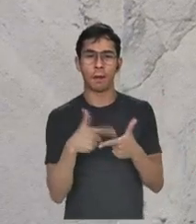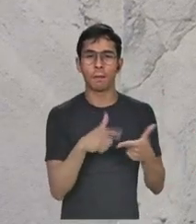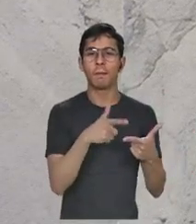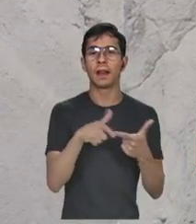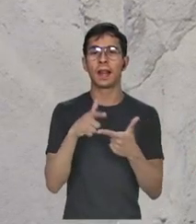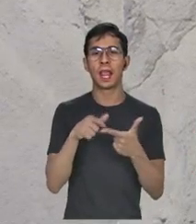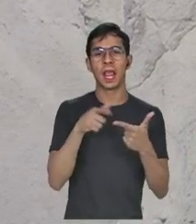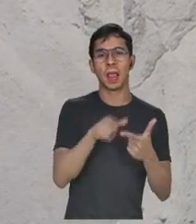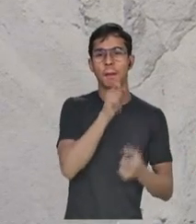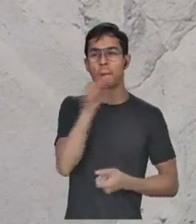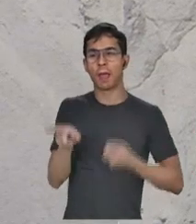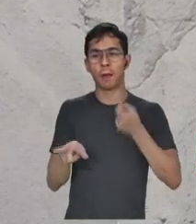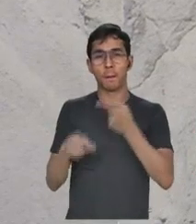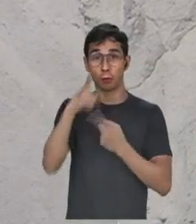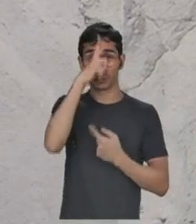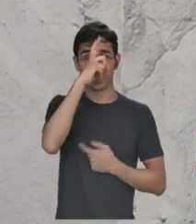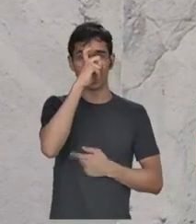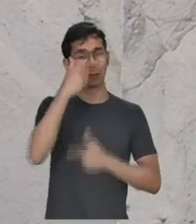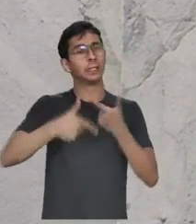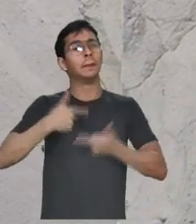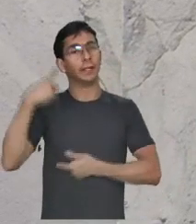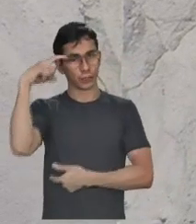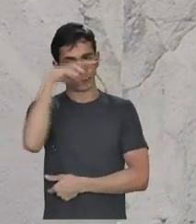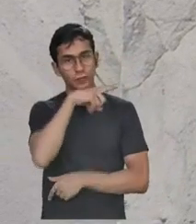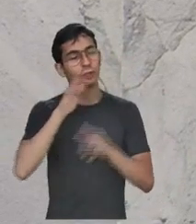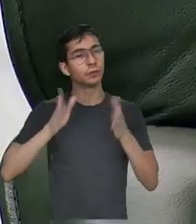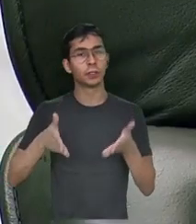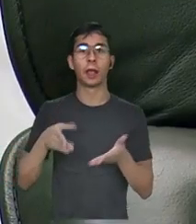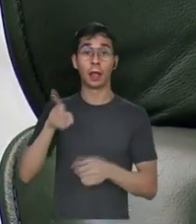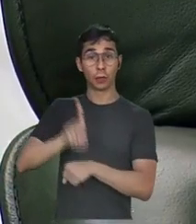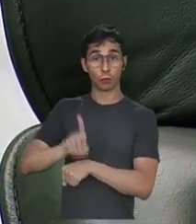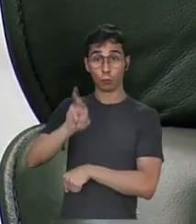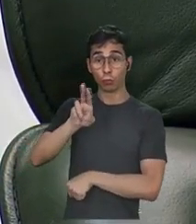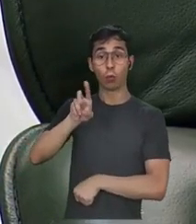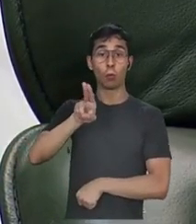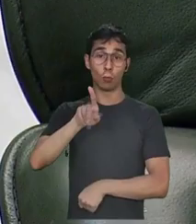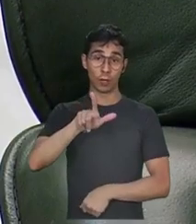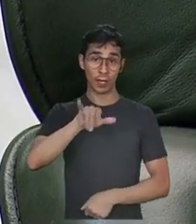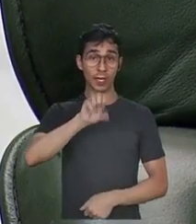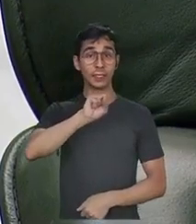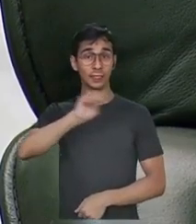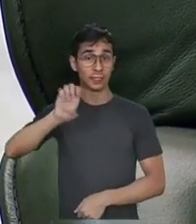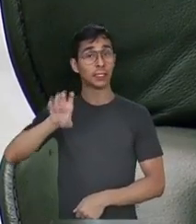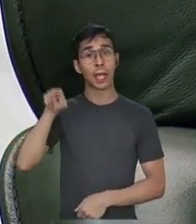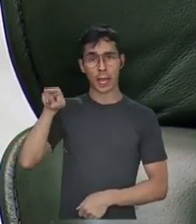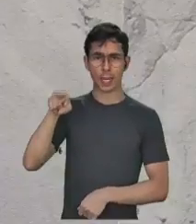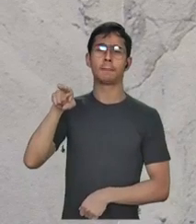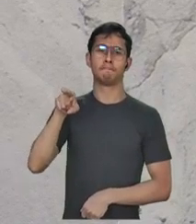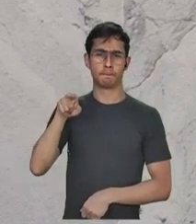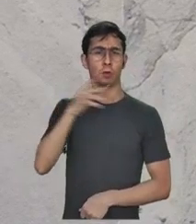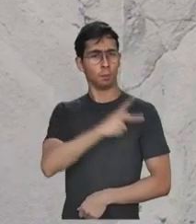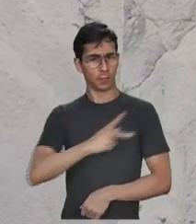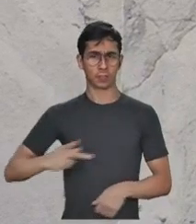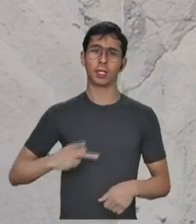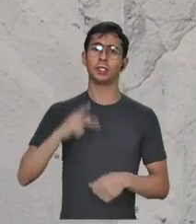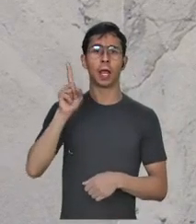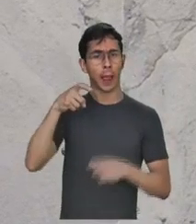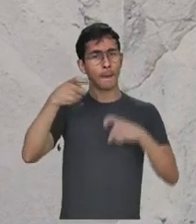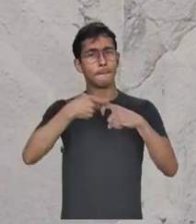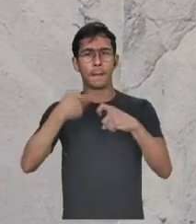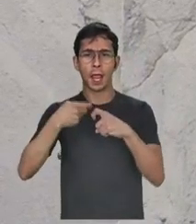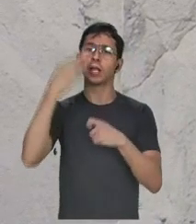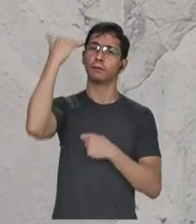hospitais vossa excelência doutor ulysses é um médico renomado e sabe da dificuldade o senhor doutor itamar também são médicos renomados